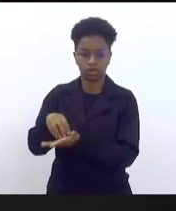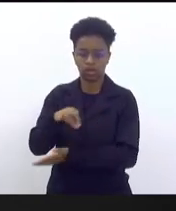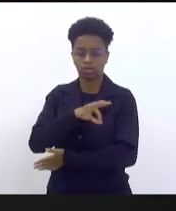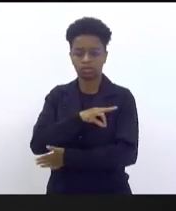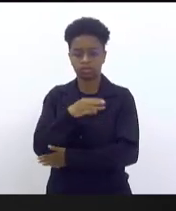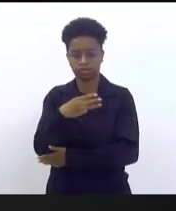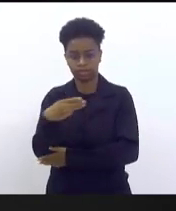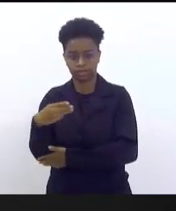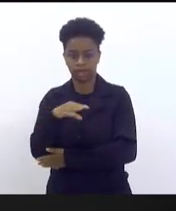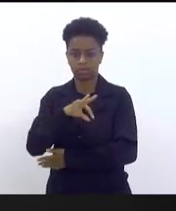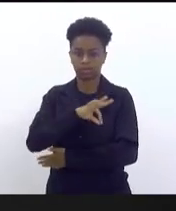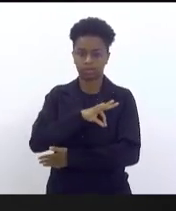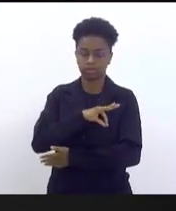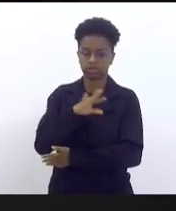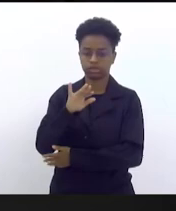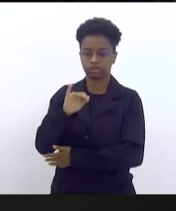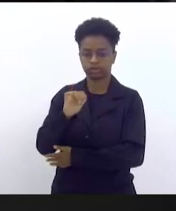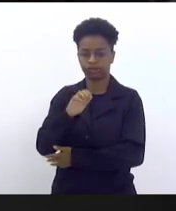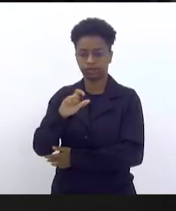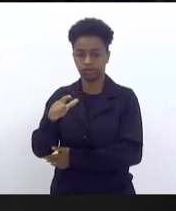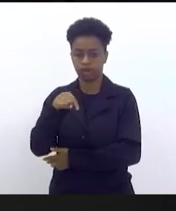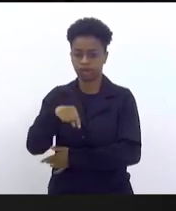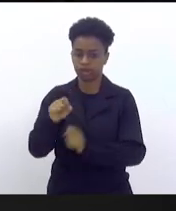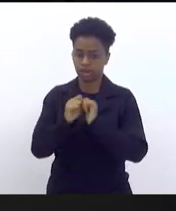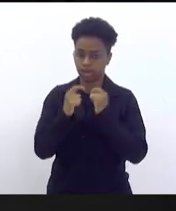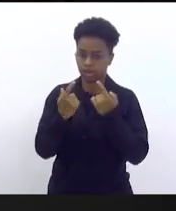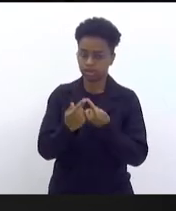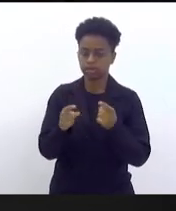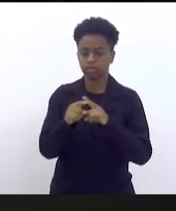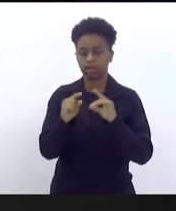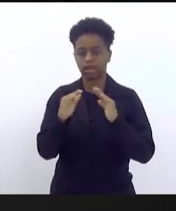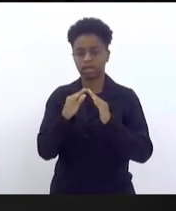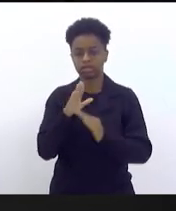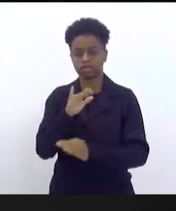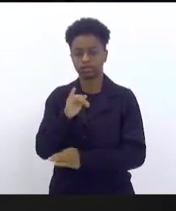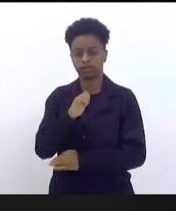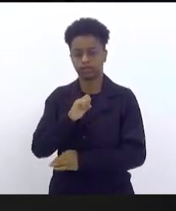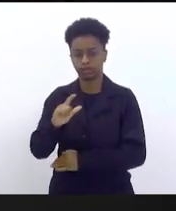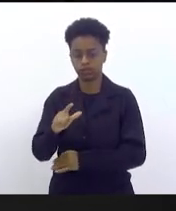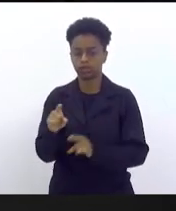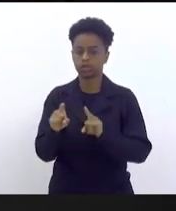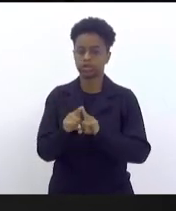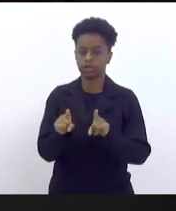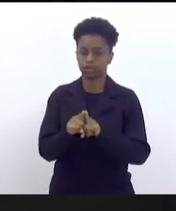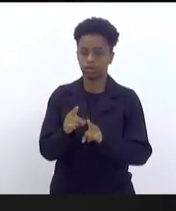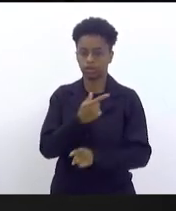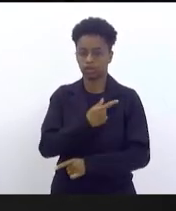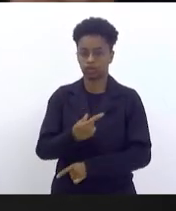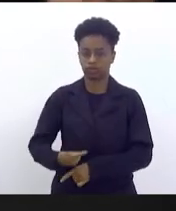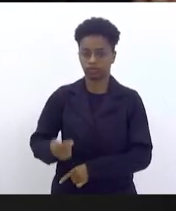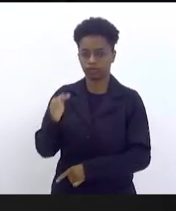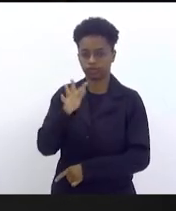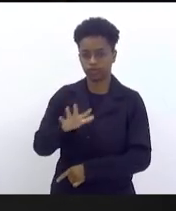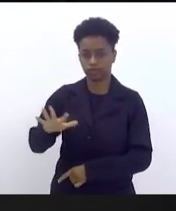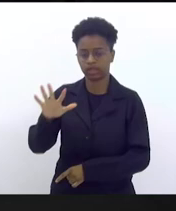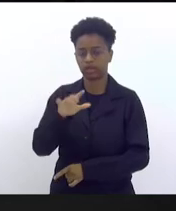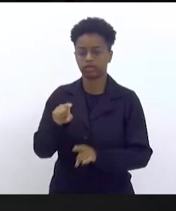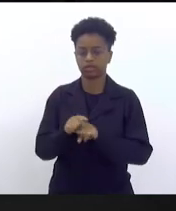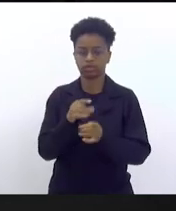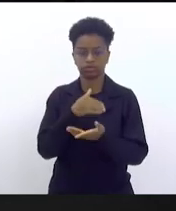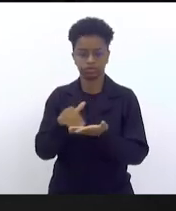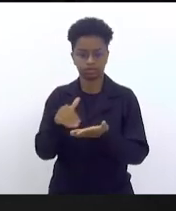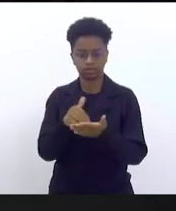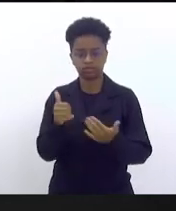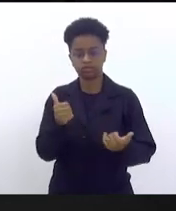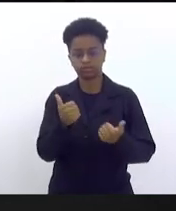Civil aqui da casa Legislativa da casa civil também no governo federal a secretaria